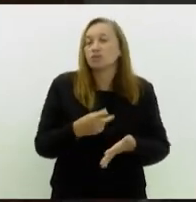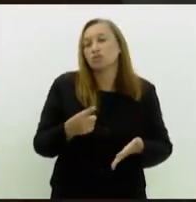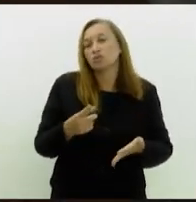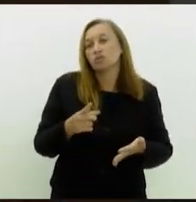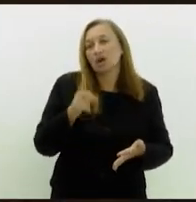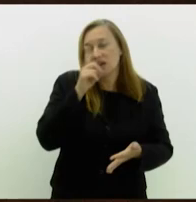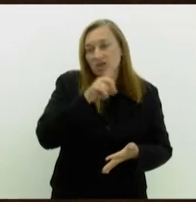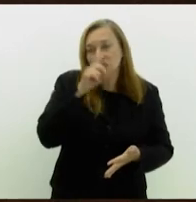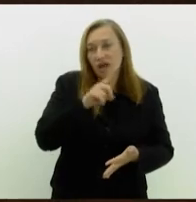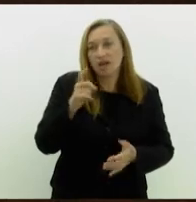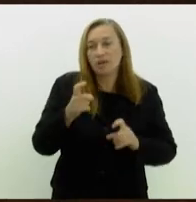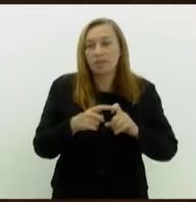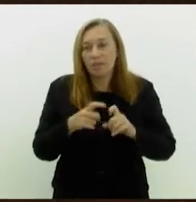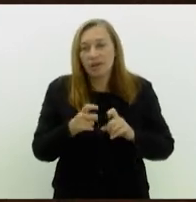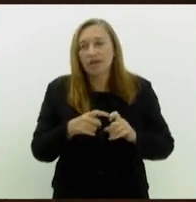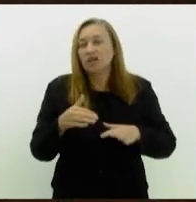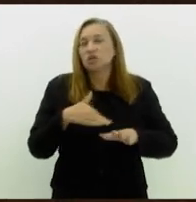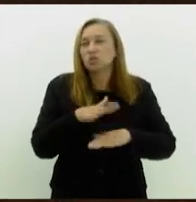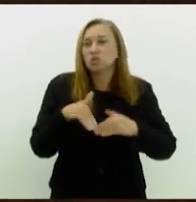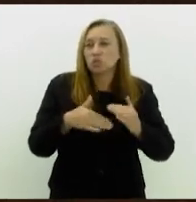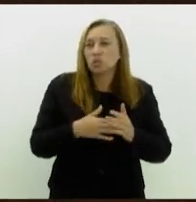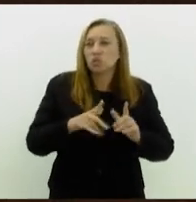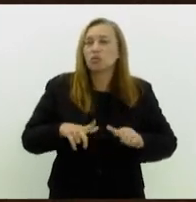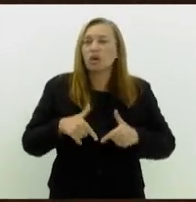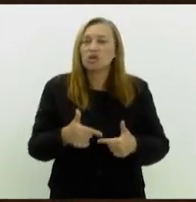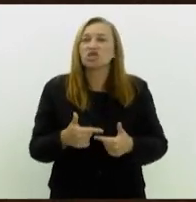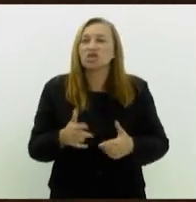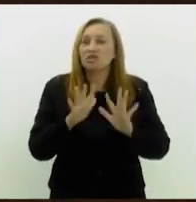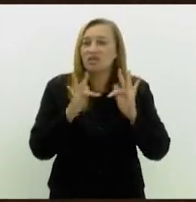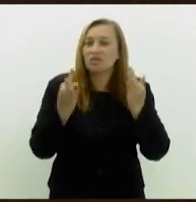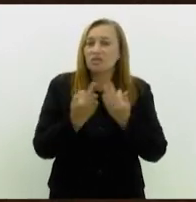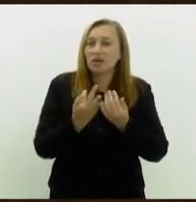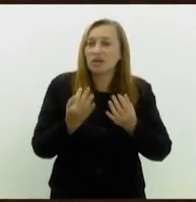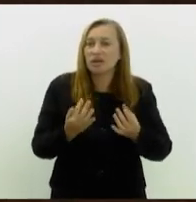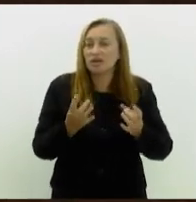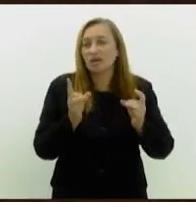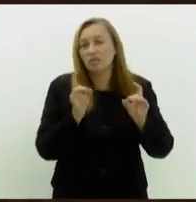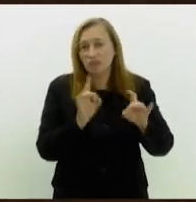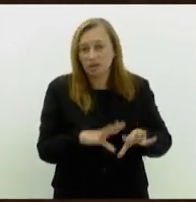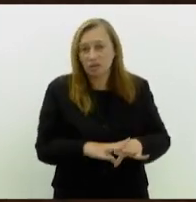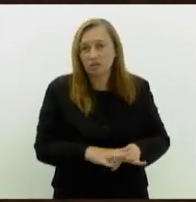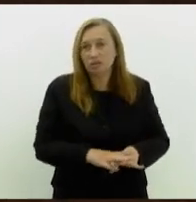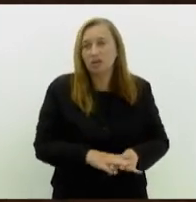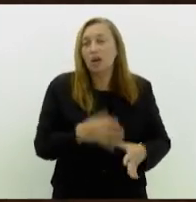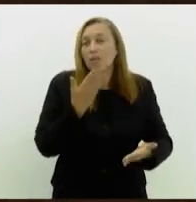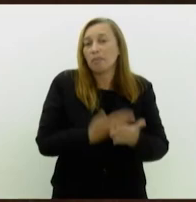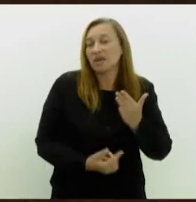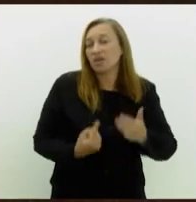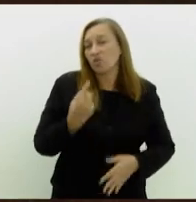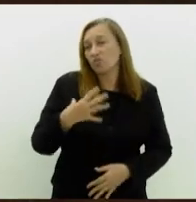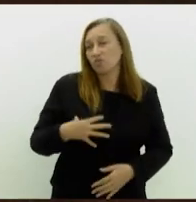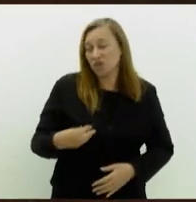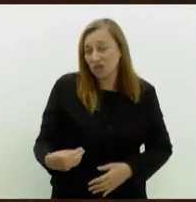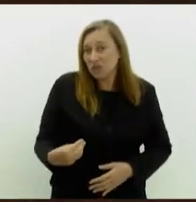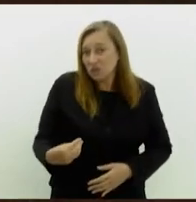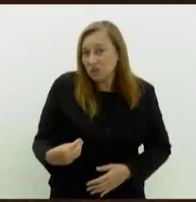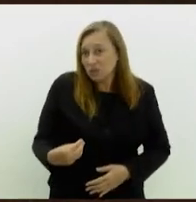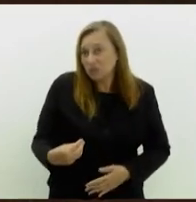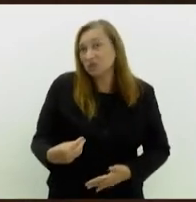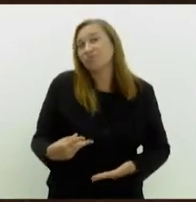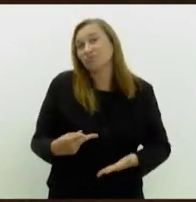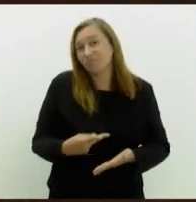e combater toda uma situação que deixa essas famílias além de perder um filho porque isso que